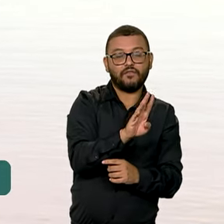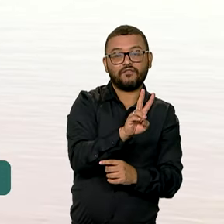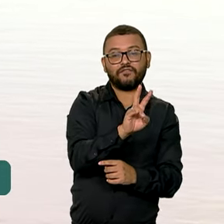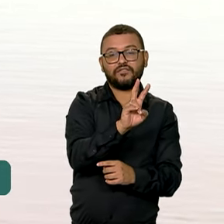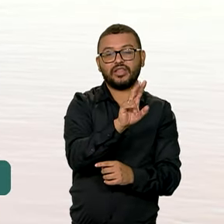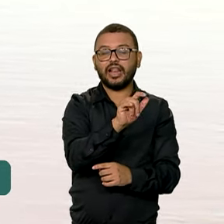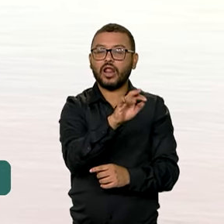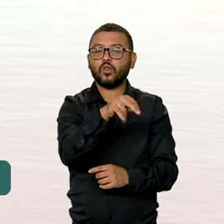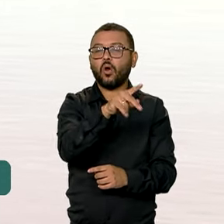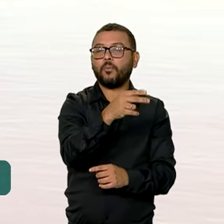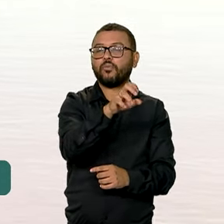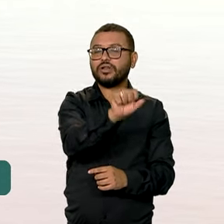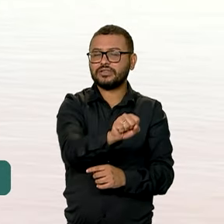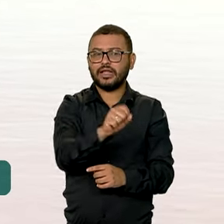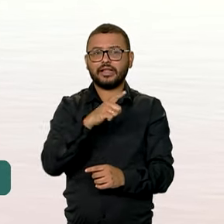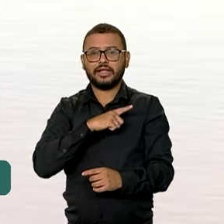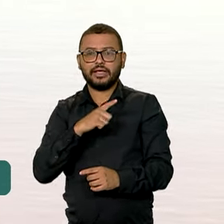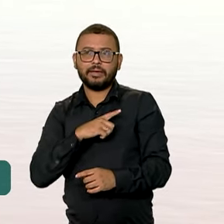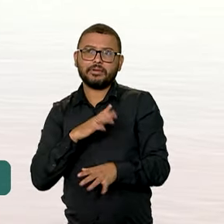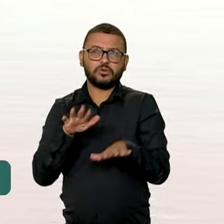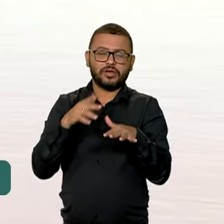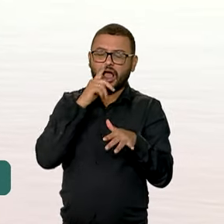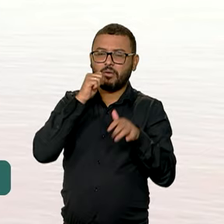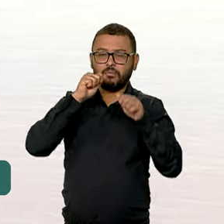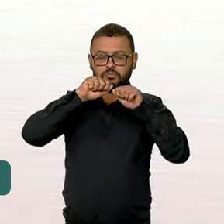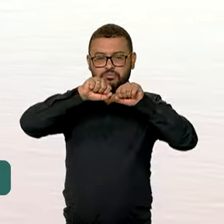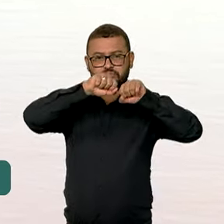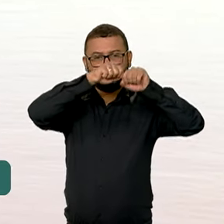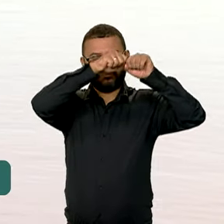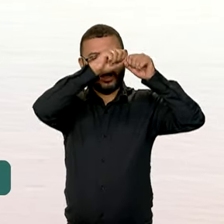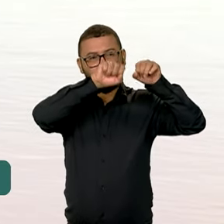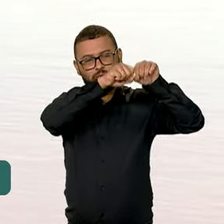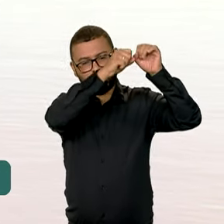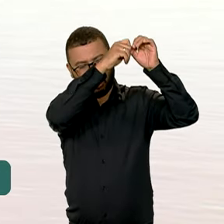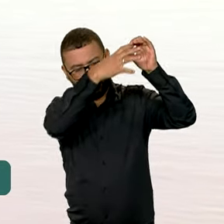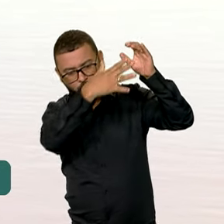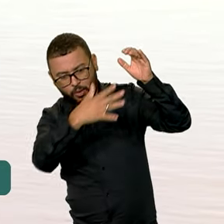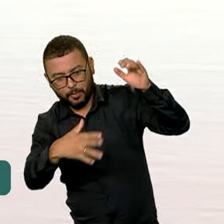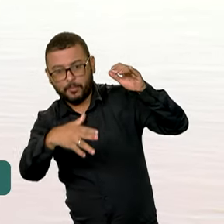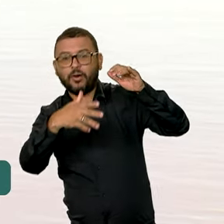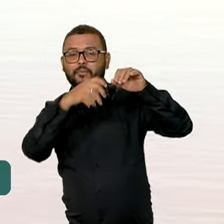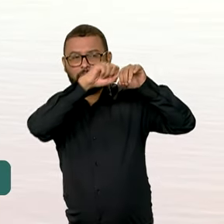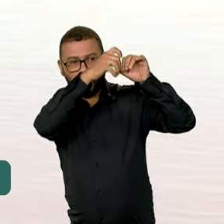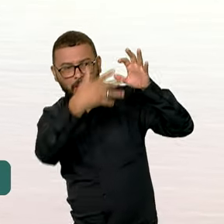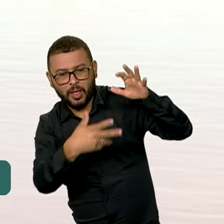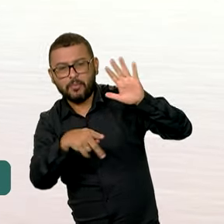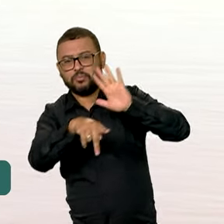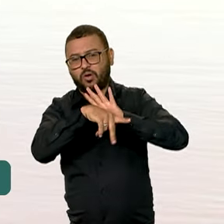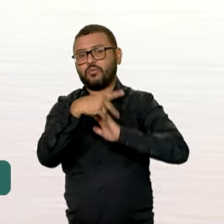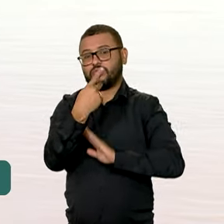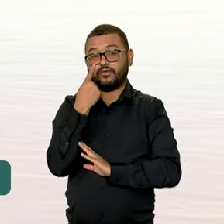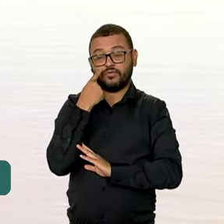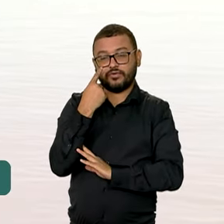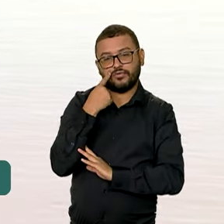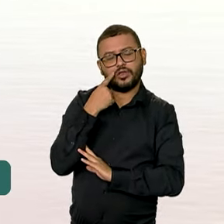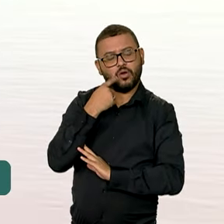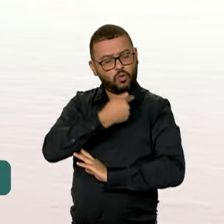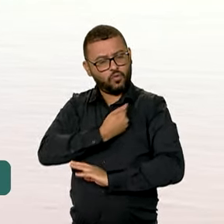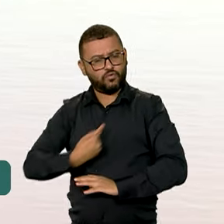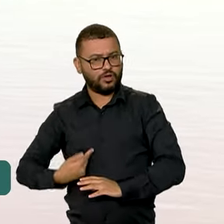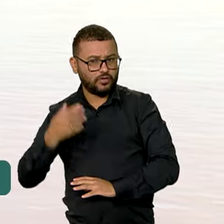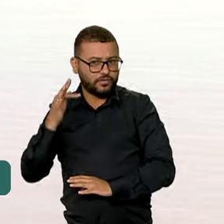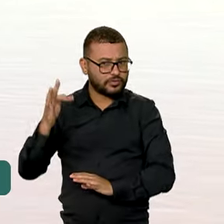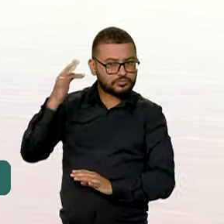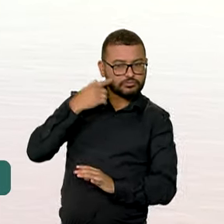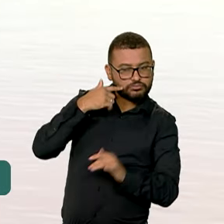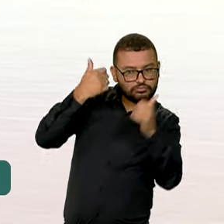região registrou mais de 500 deslizamentos de terra sobre a rodovia. Além da malha viária, o governo federal também